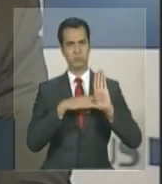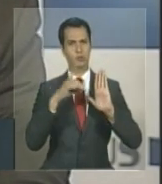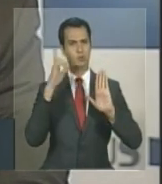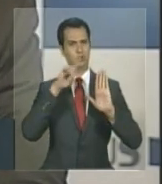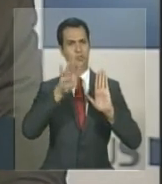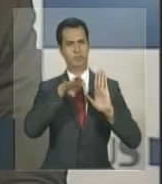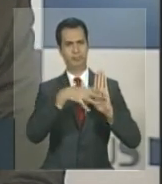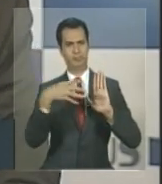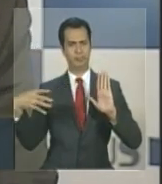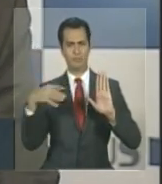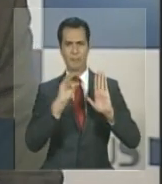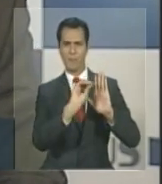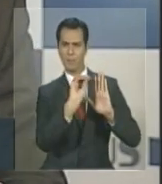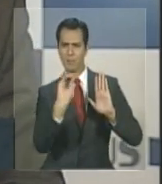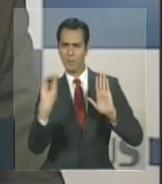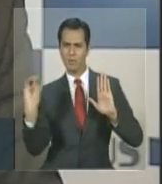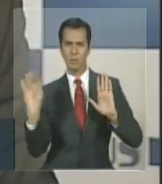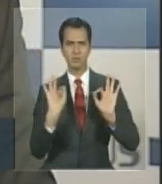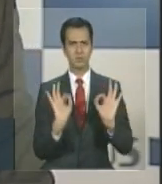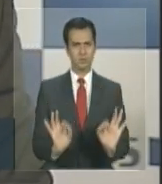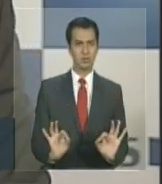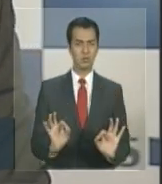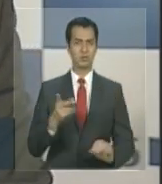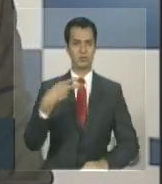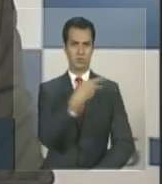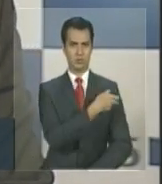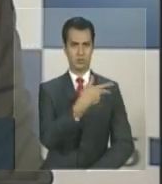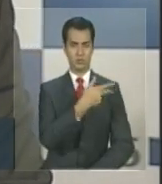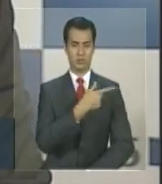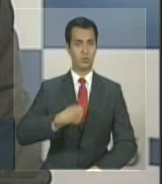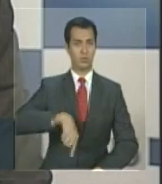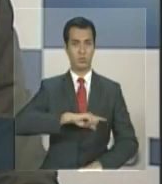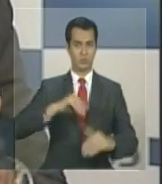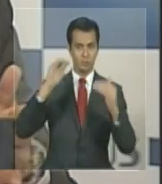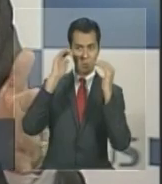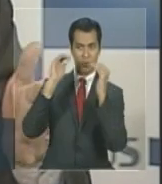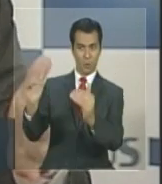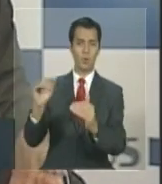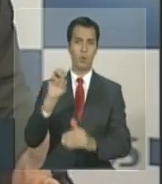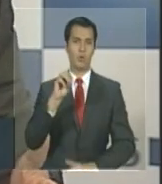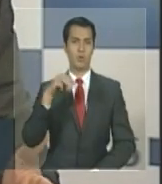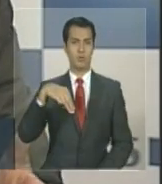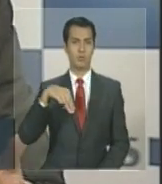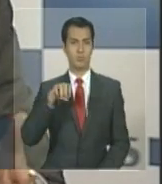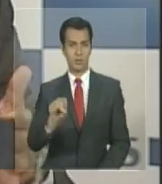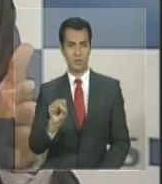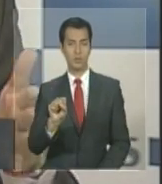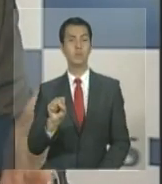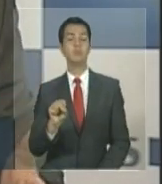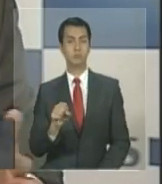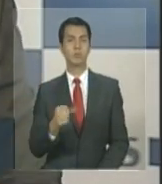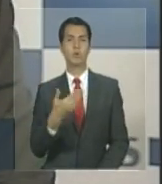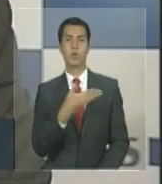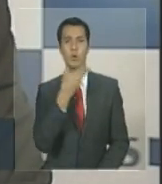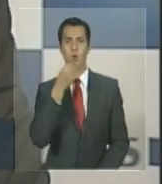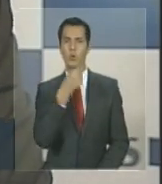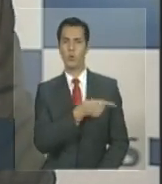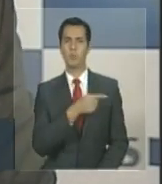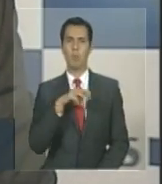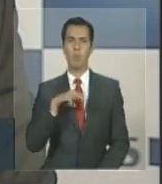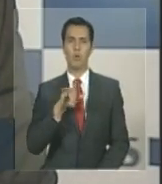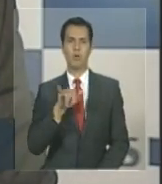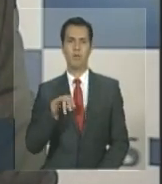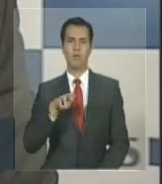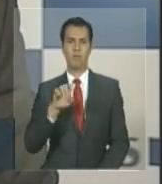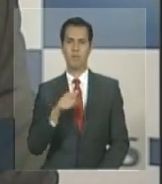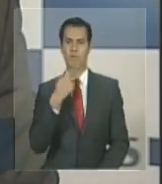e cumprir todas as determinações da Organização Mundial de Saúde, como disse aqui o Molina, em relação à